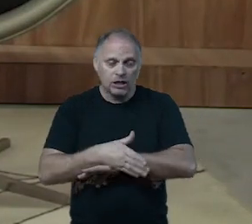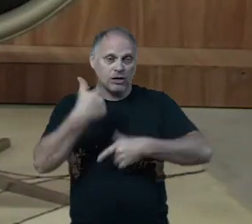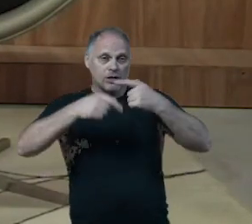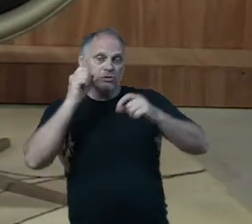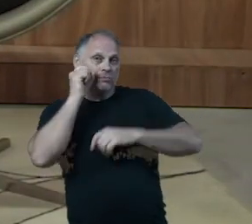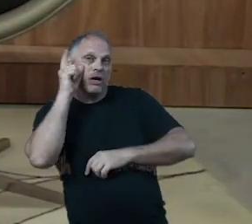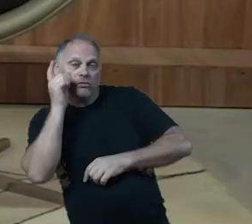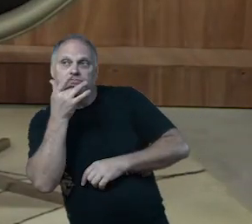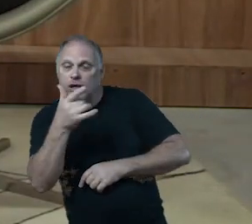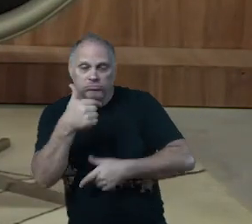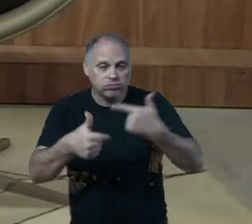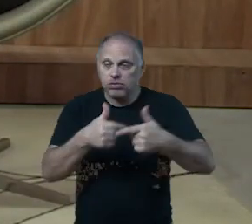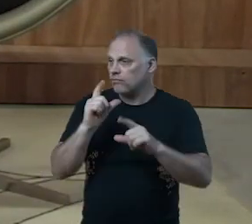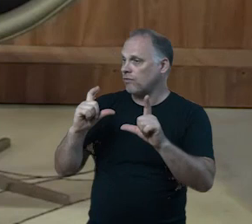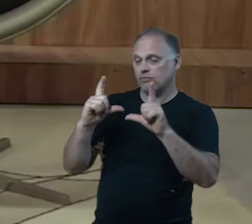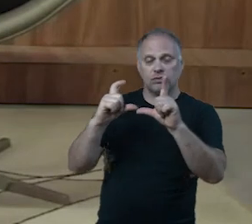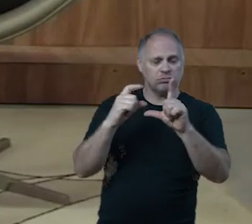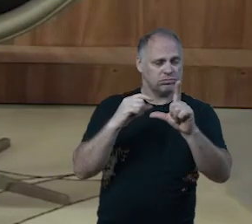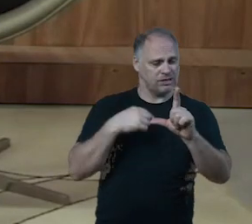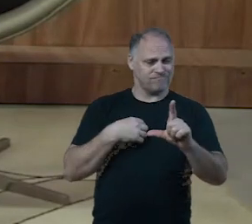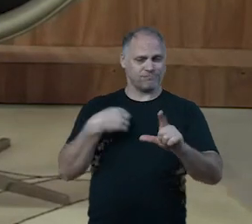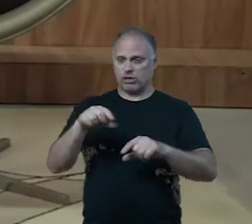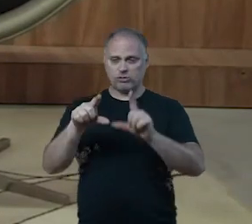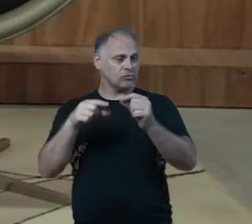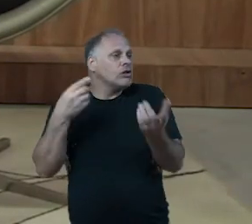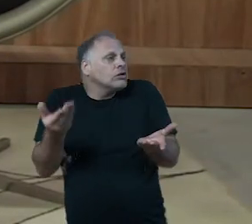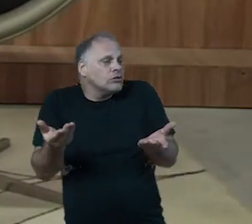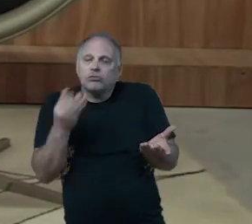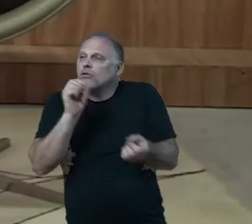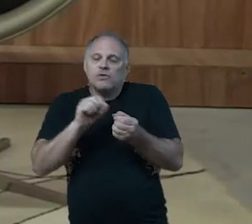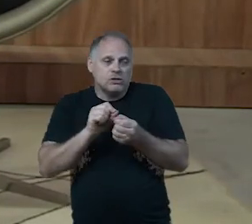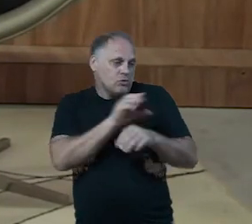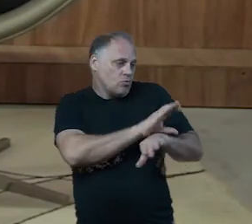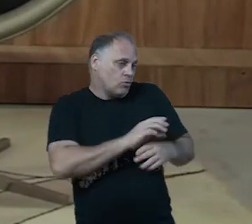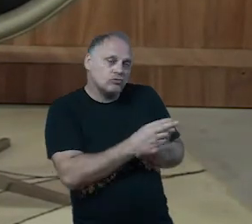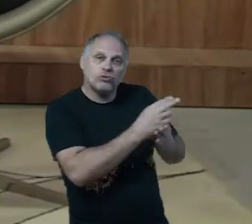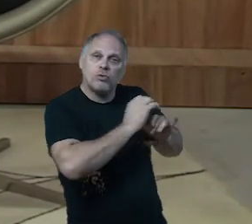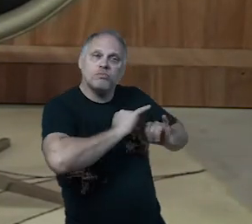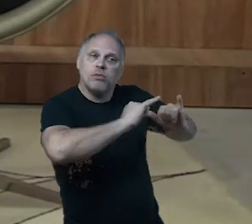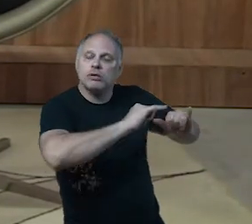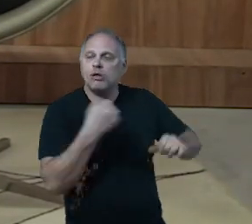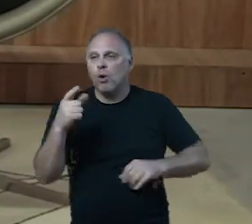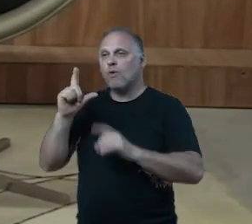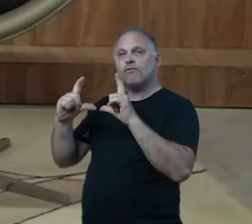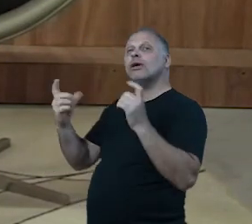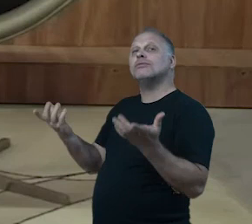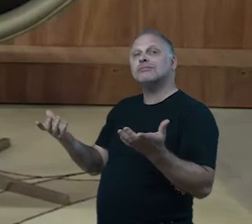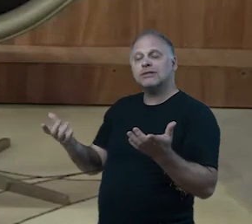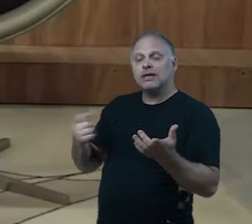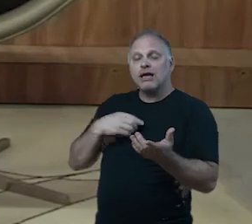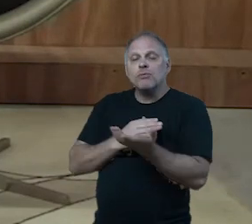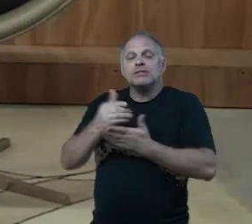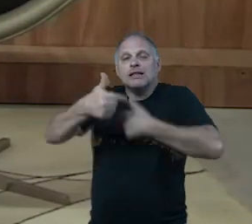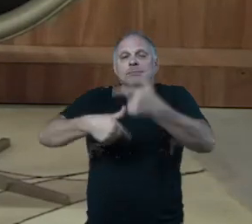dia, e aí eu tive que fazer essa escolha, que já estava na minha cabeça, e aí eu comecei a trabalhar,